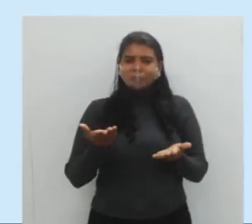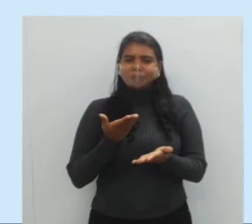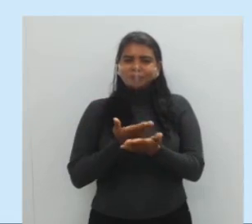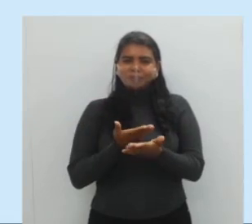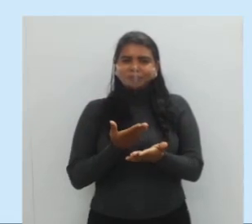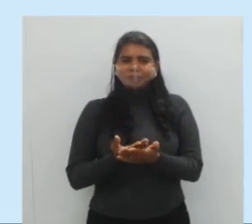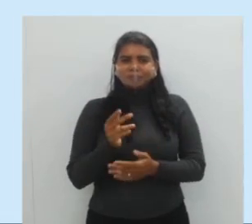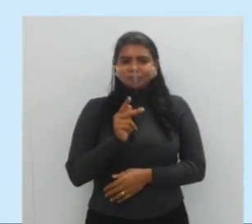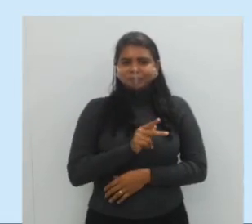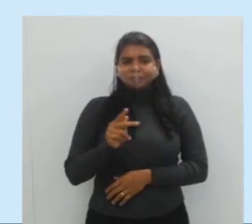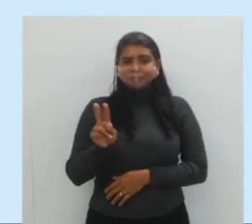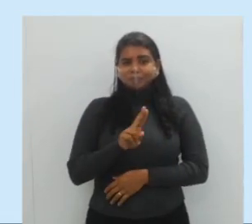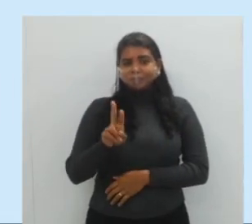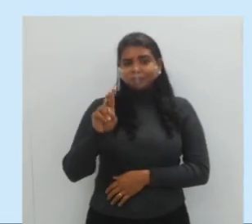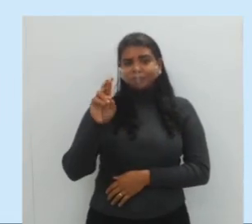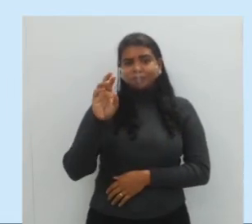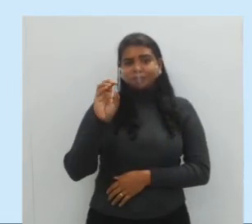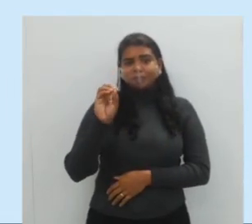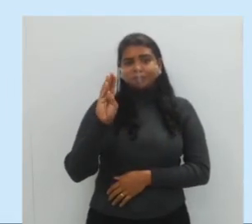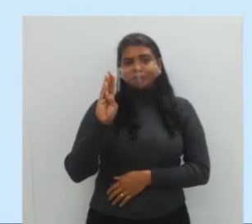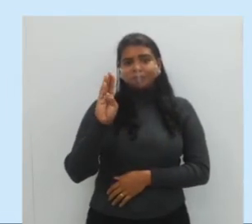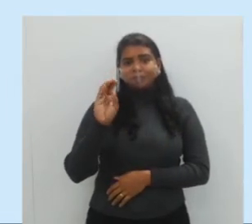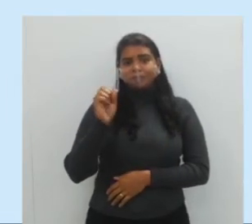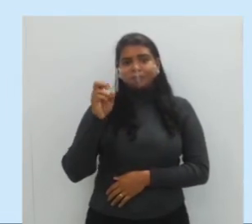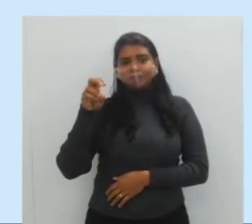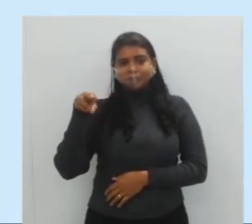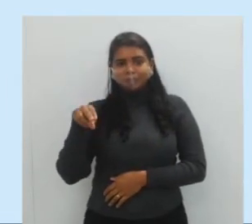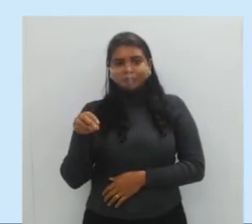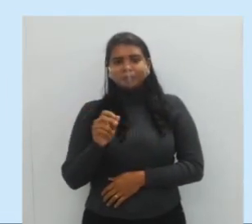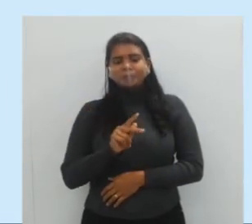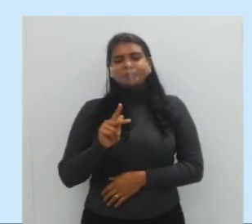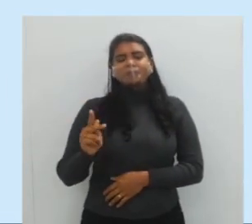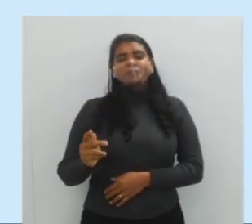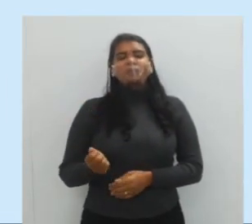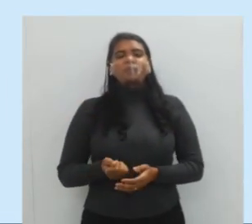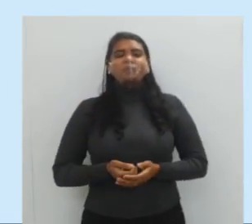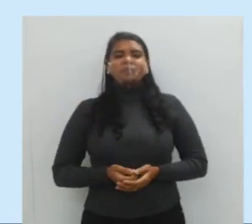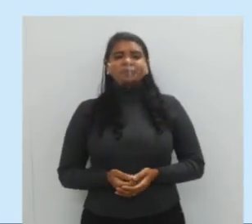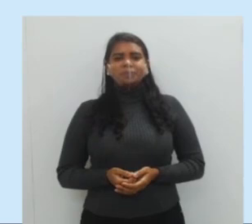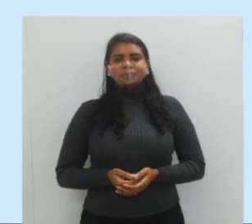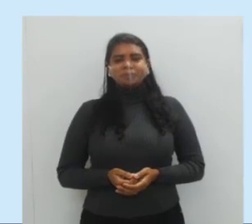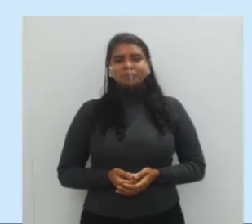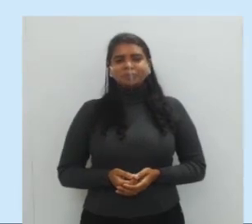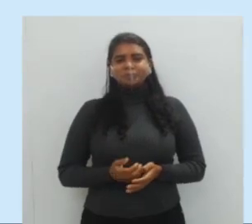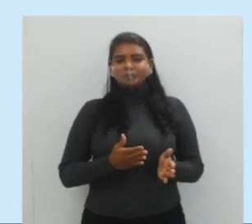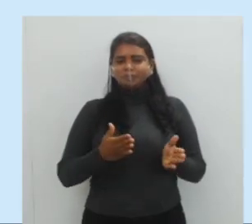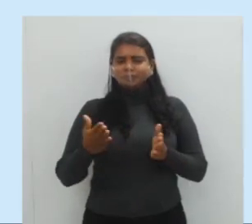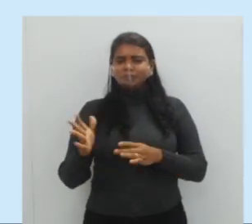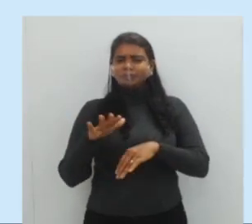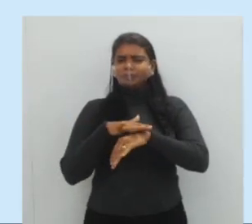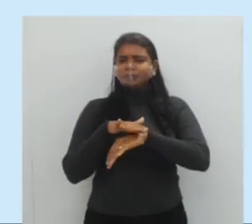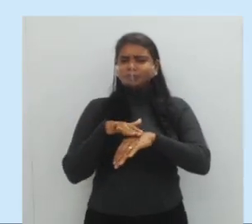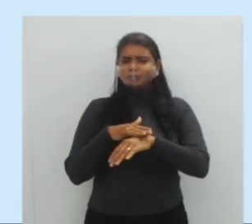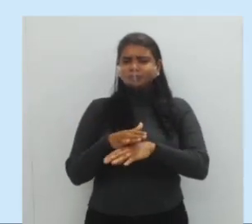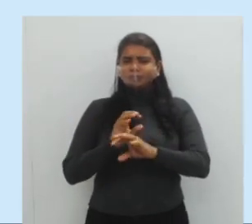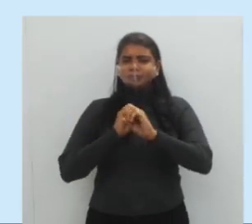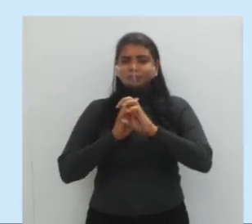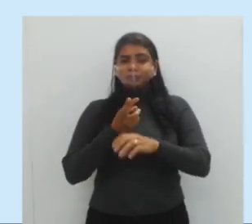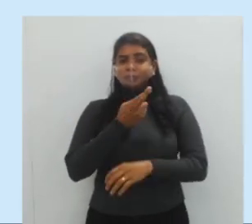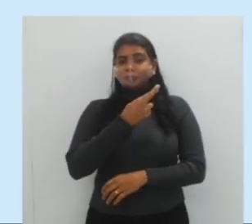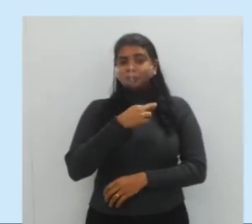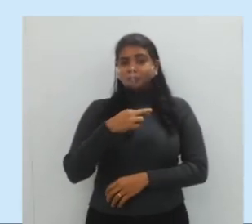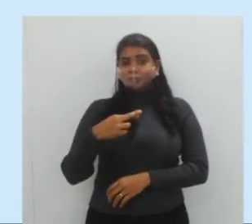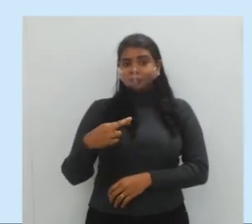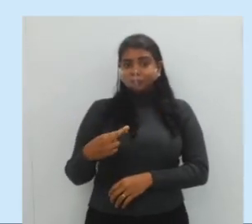Olá, estudantes! Eu sou o professor Robson Anselmo Tavares, professor da GEPAF, e hoje nós vamos conversar sobre